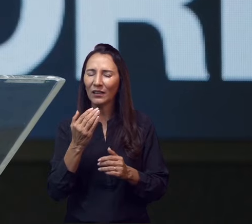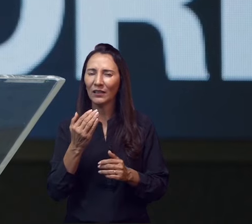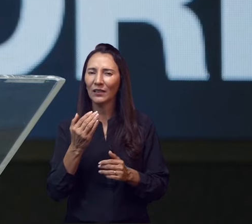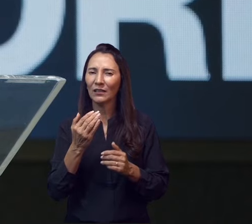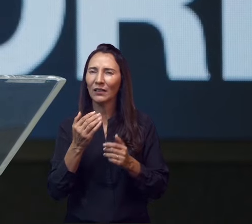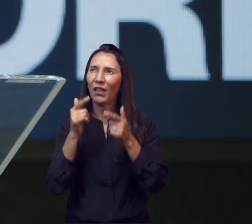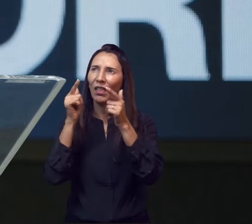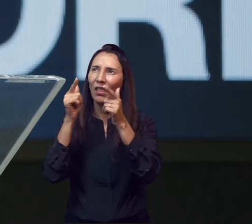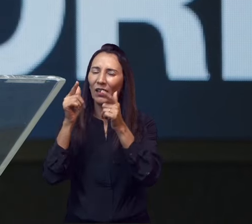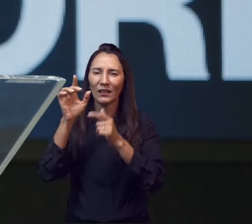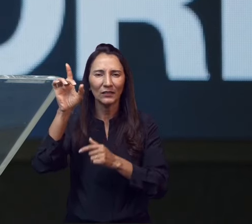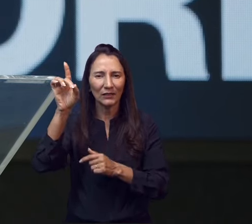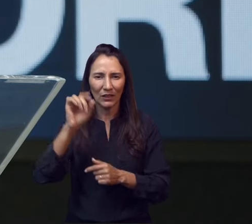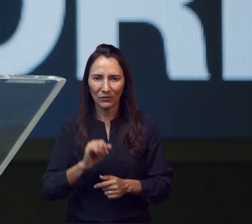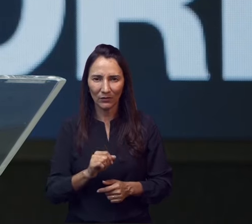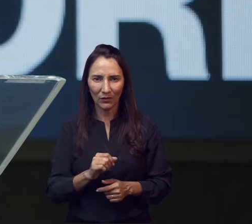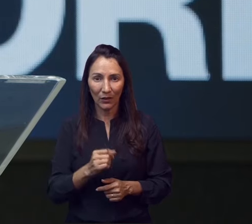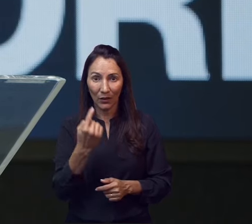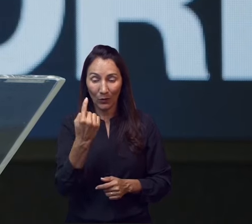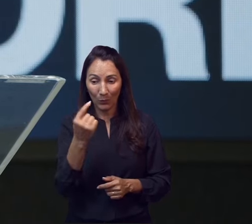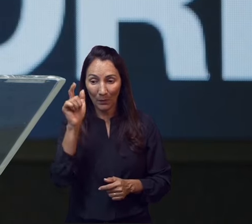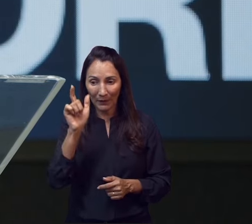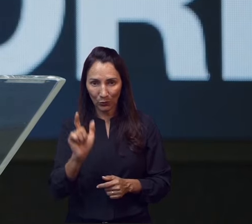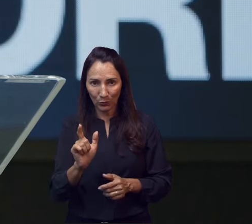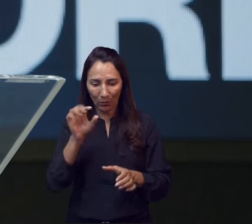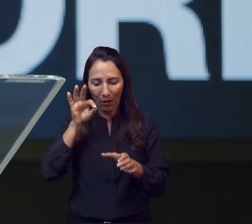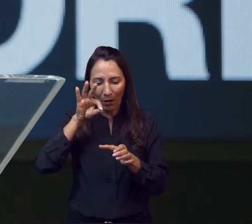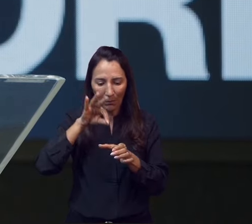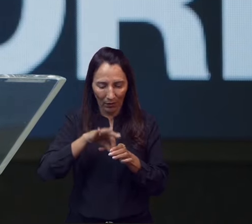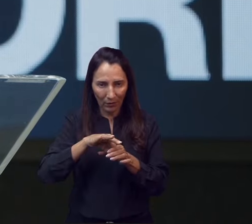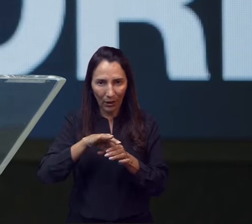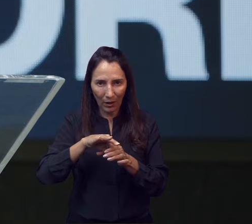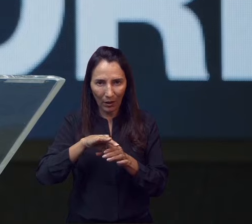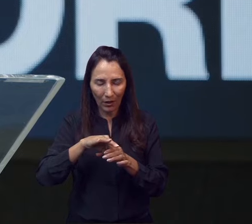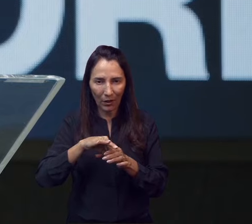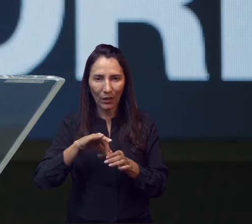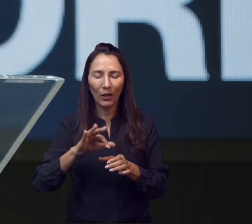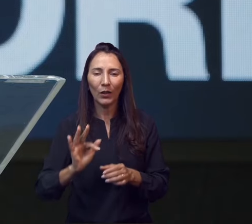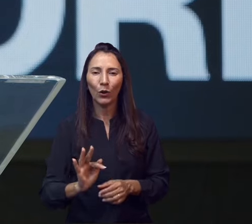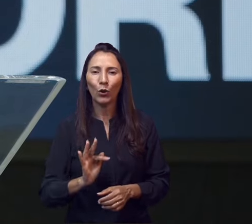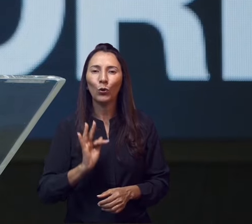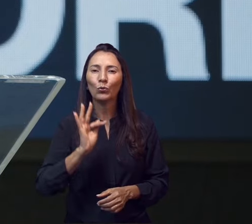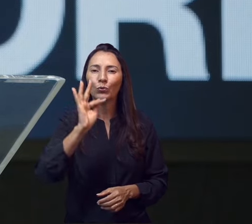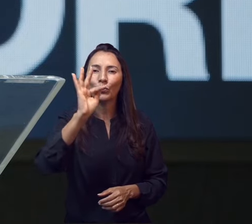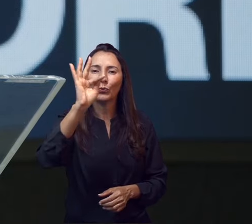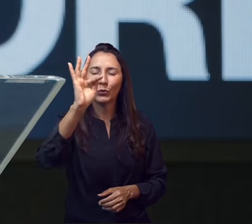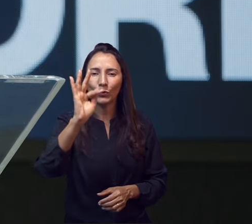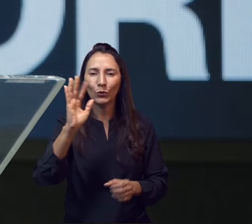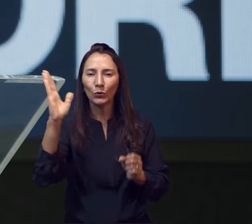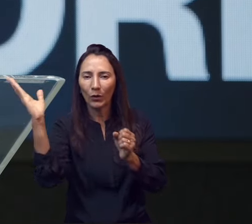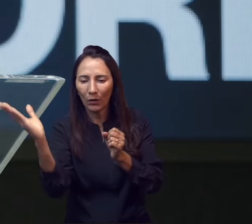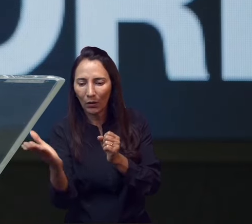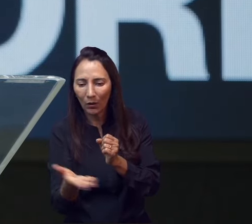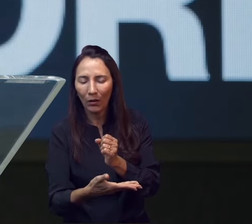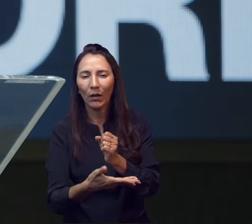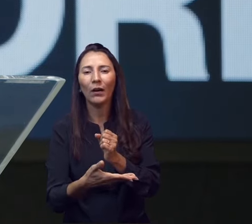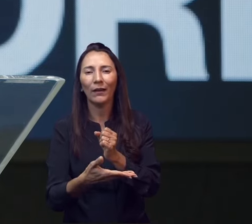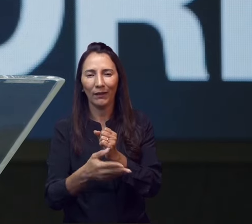o que uma pessoa plantar É isso mesmo que ele colherá